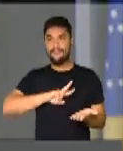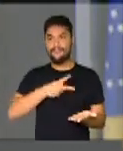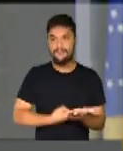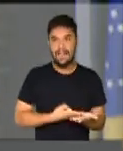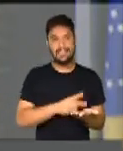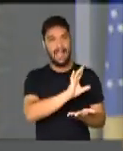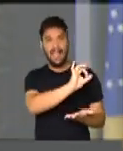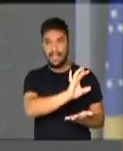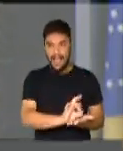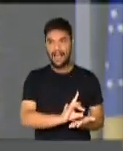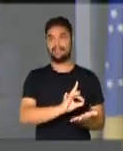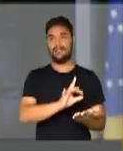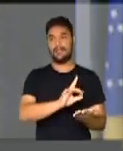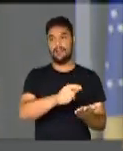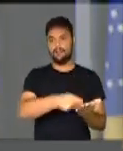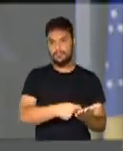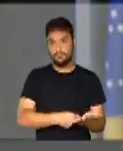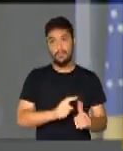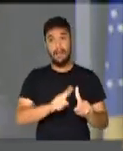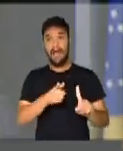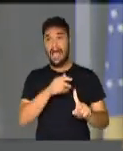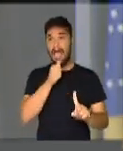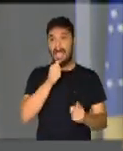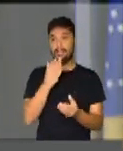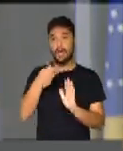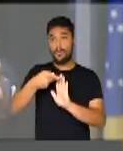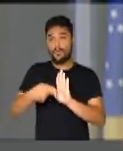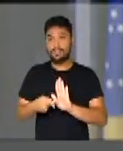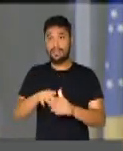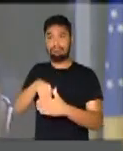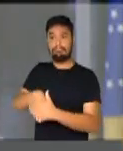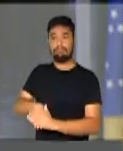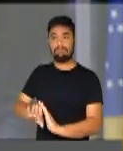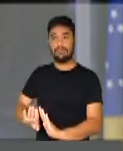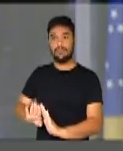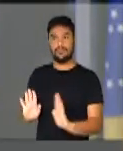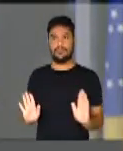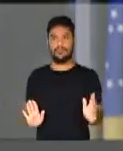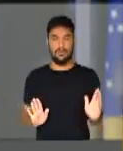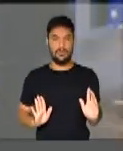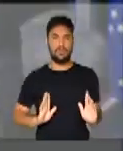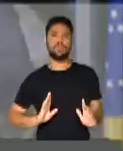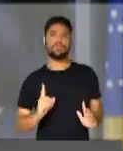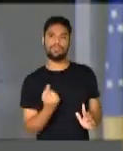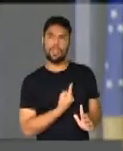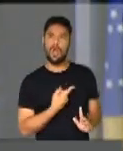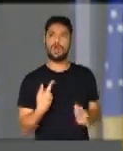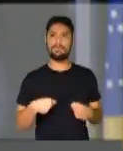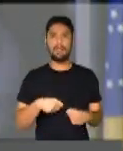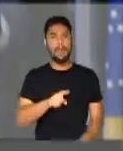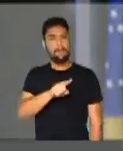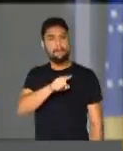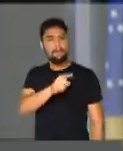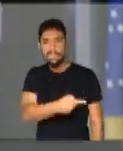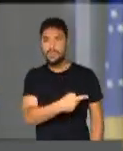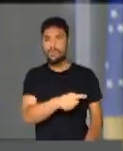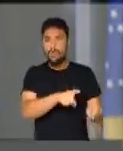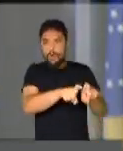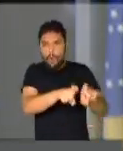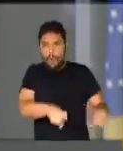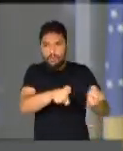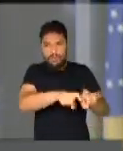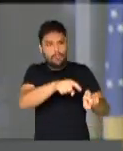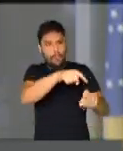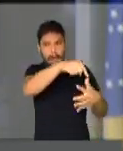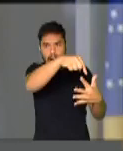lá engavetado no Lab Hacker. É preciso inovar no parlamento, mas nós sabemos também que 1000 computadores não